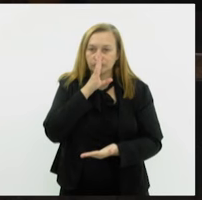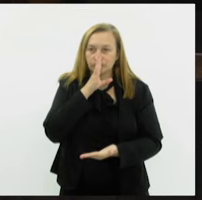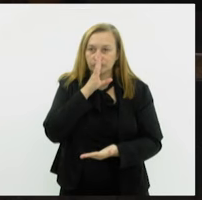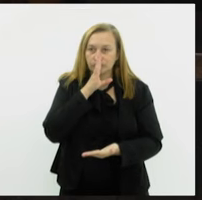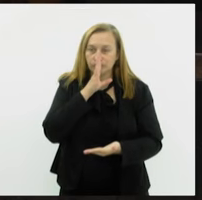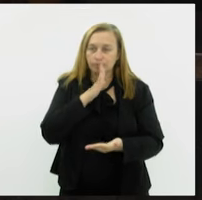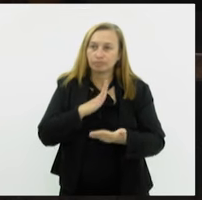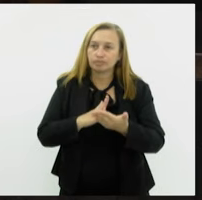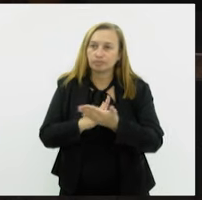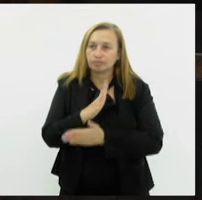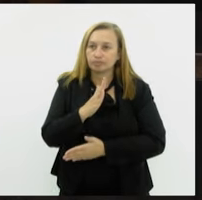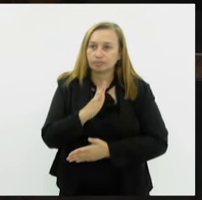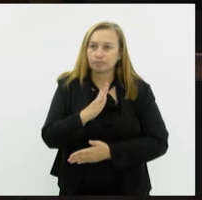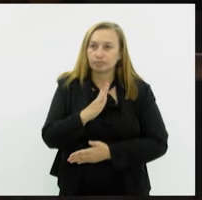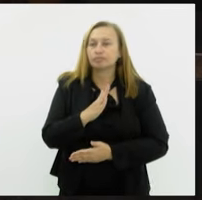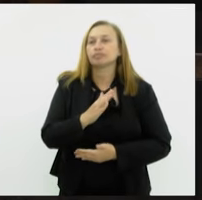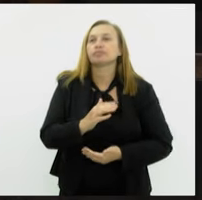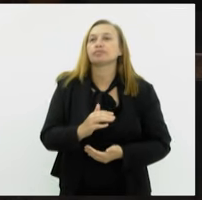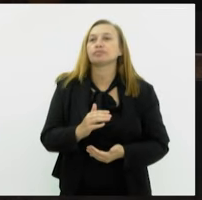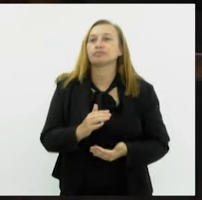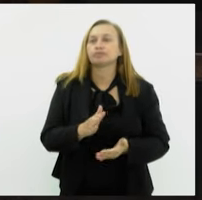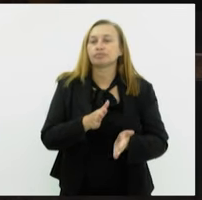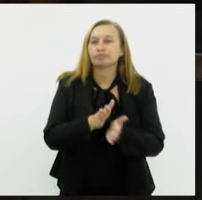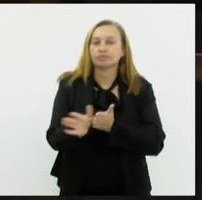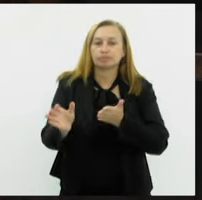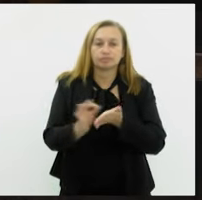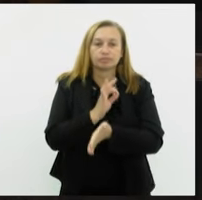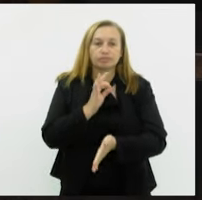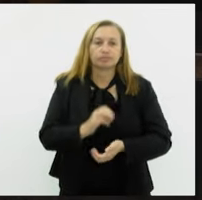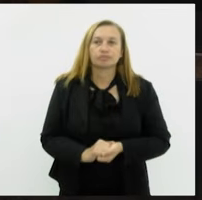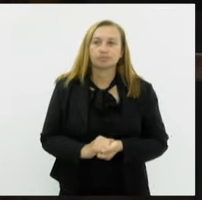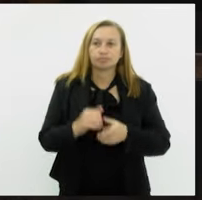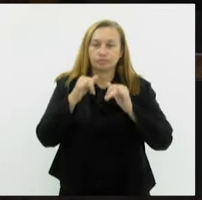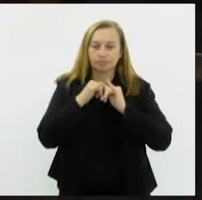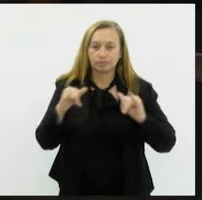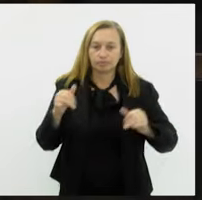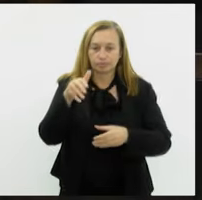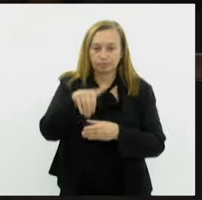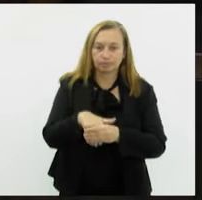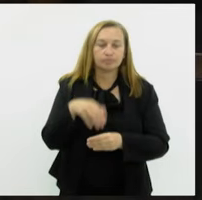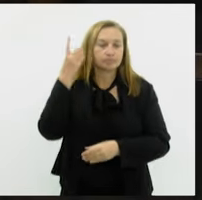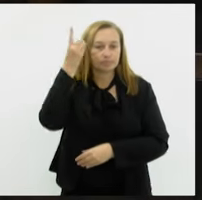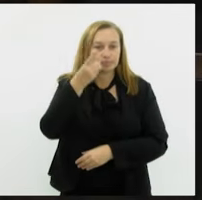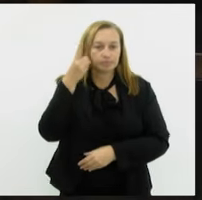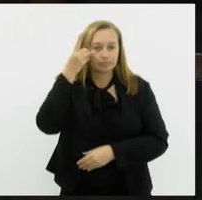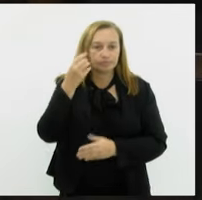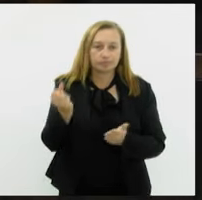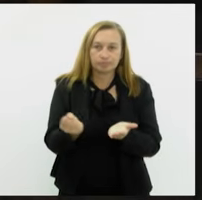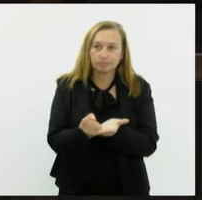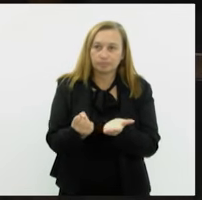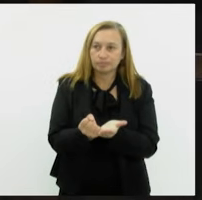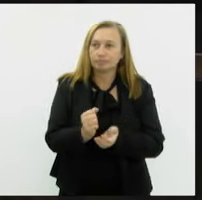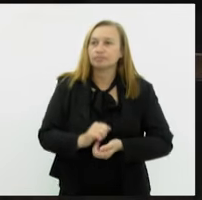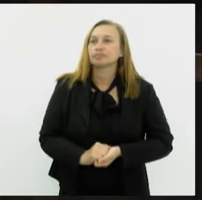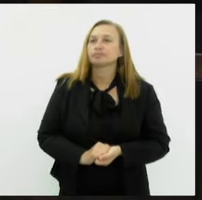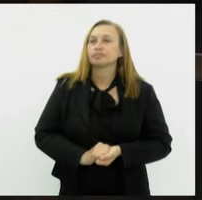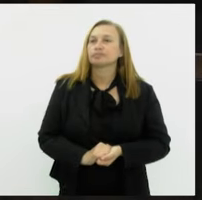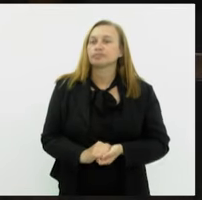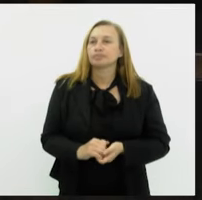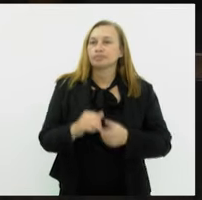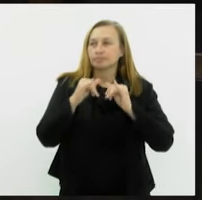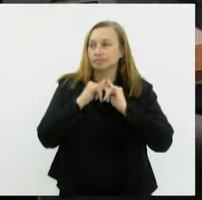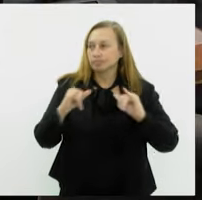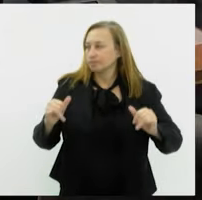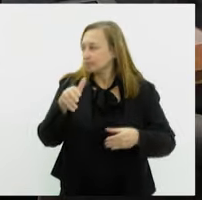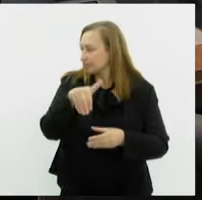como estão. Aprovado, vai a autógrafo. Declaração de voto. Deputado Samuel Malafaia, para declaração